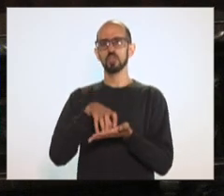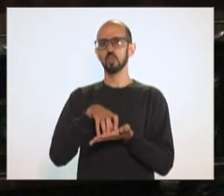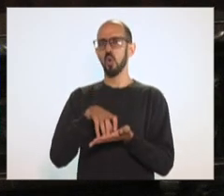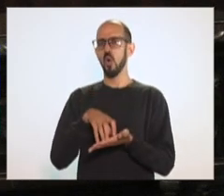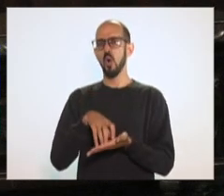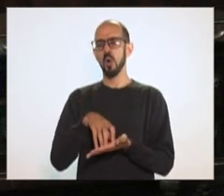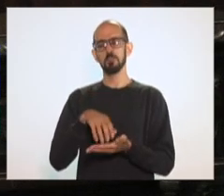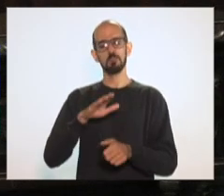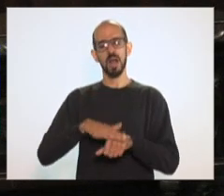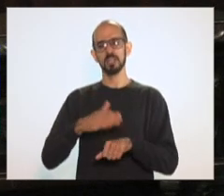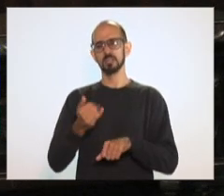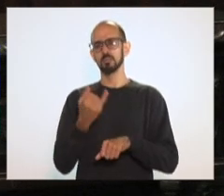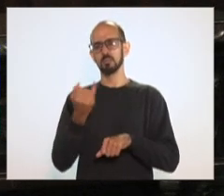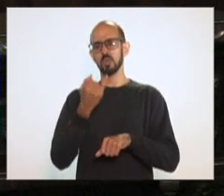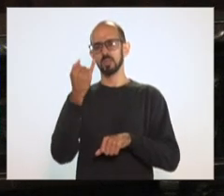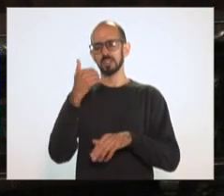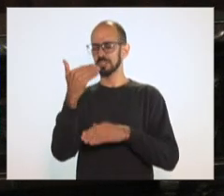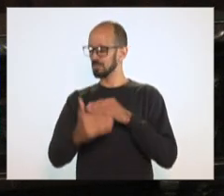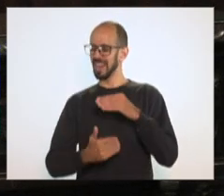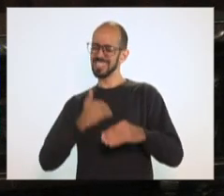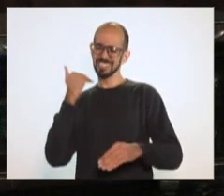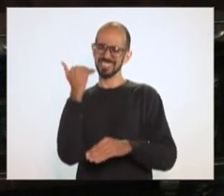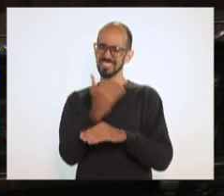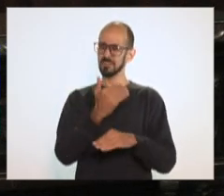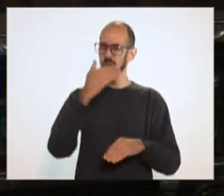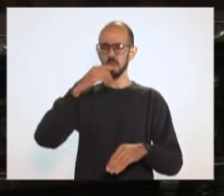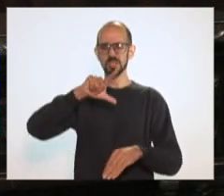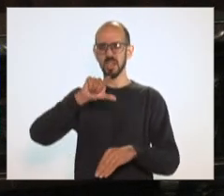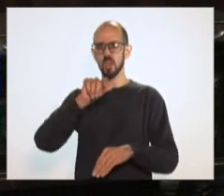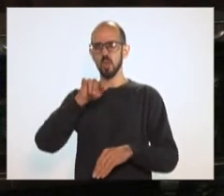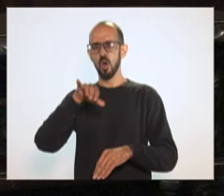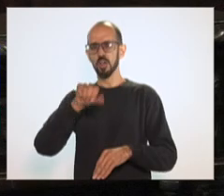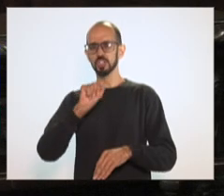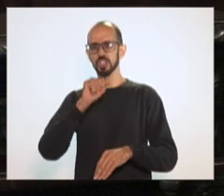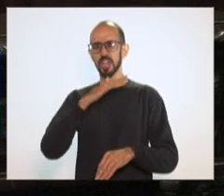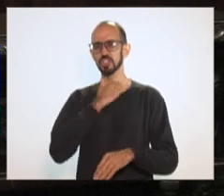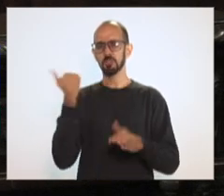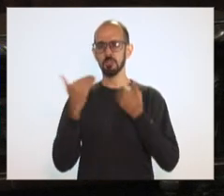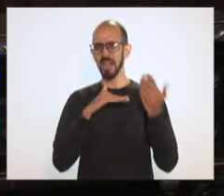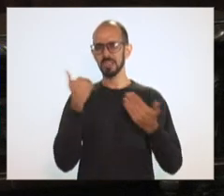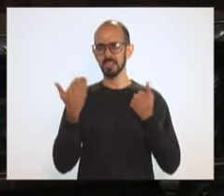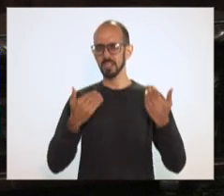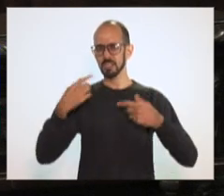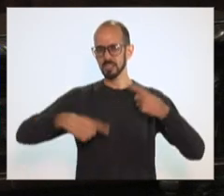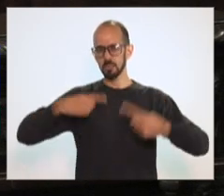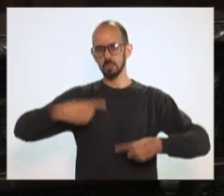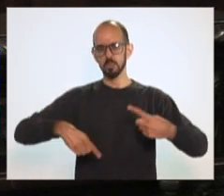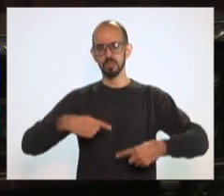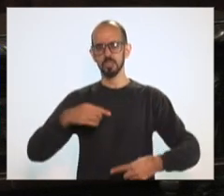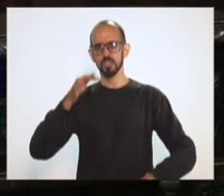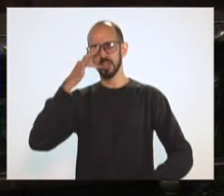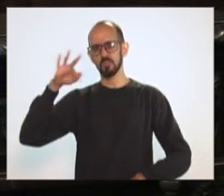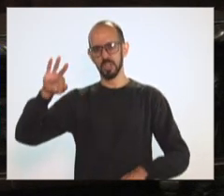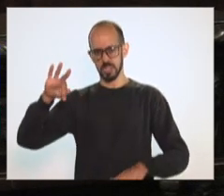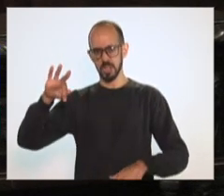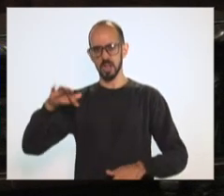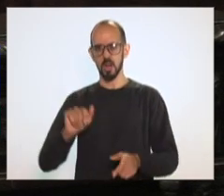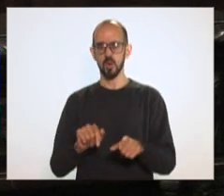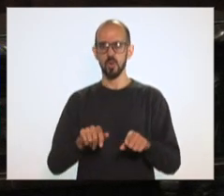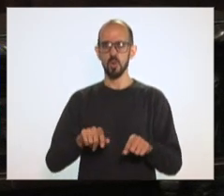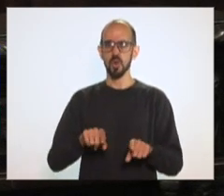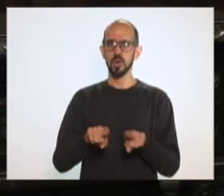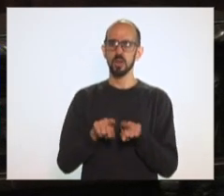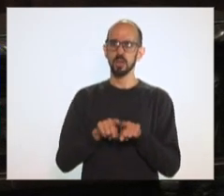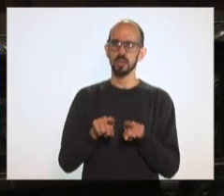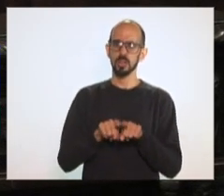a lógica genocida que estamos tendo à frente do governo federal. Concedo uma parte